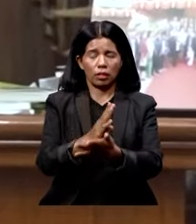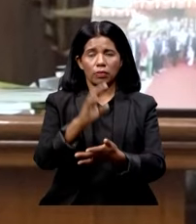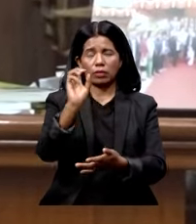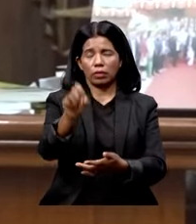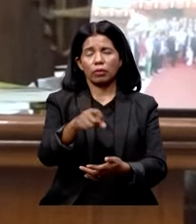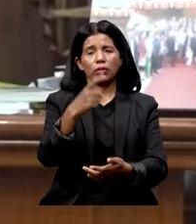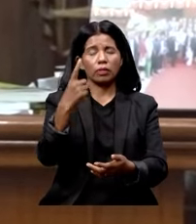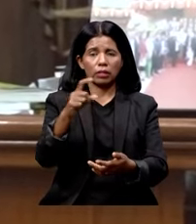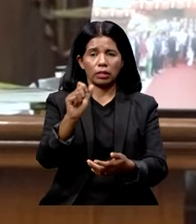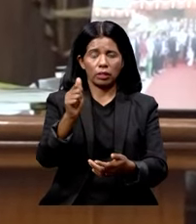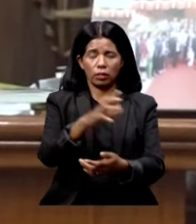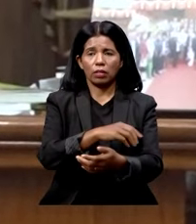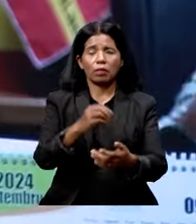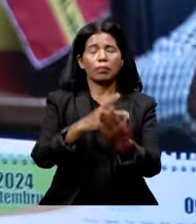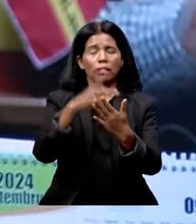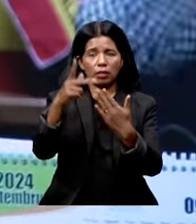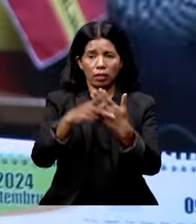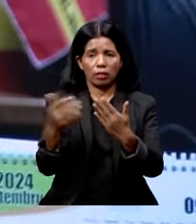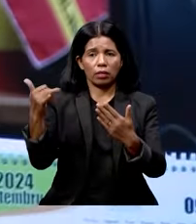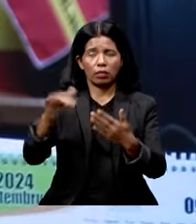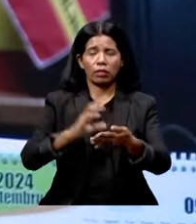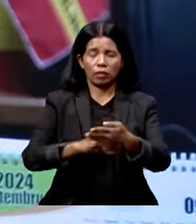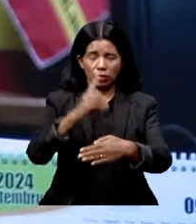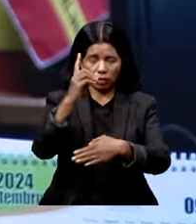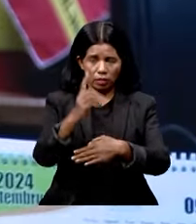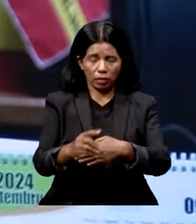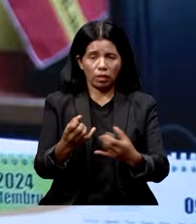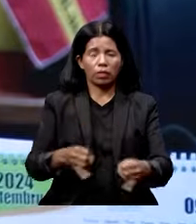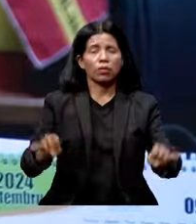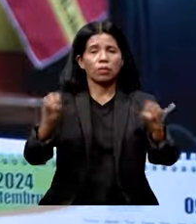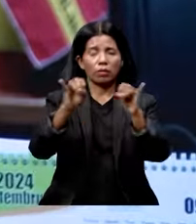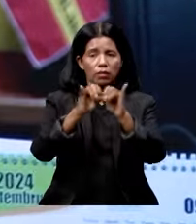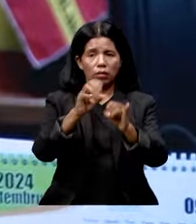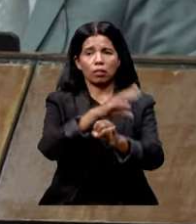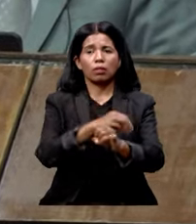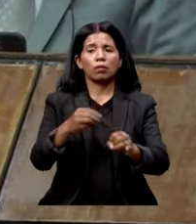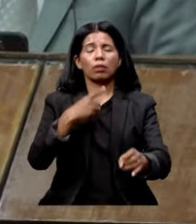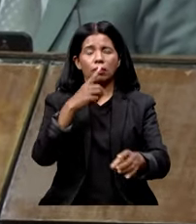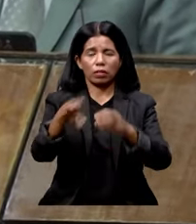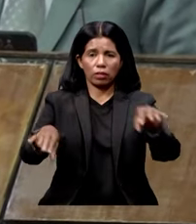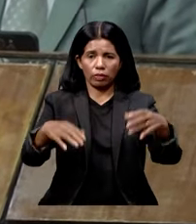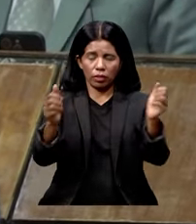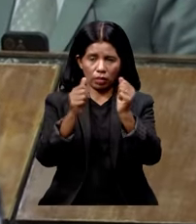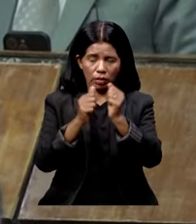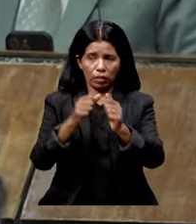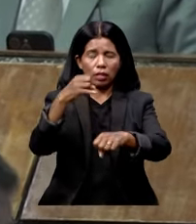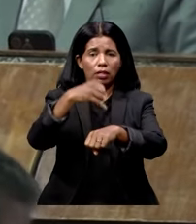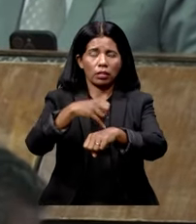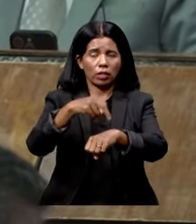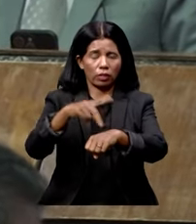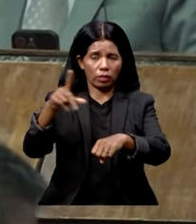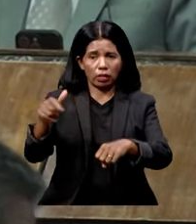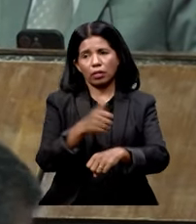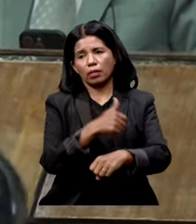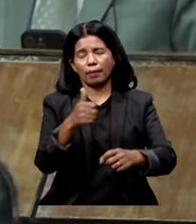O programa será nessa funcionamento no desenvolvimento institucional, reforça a relação na cooperação internacional no